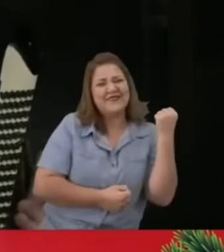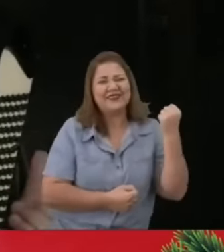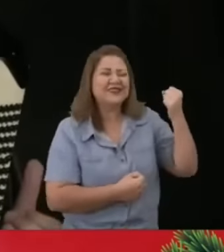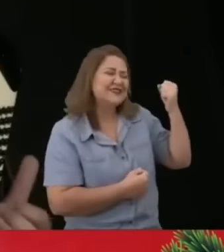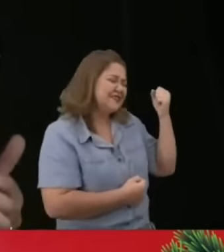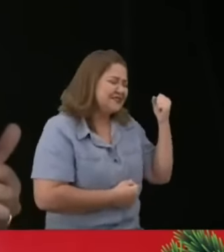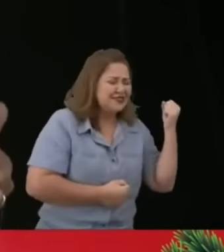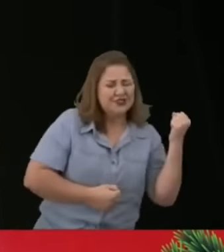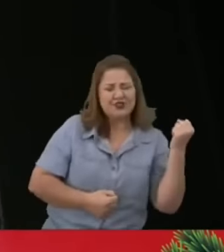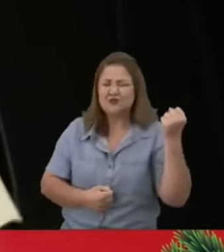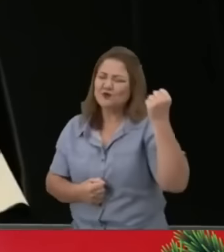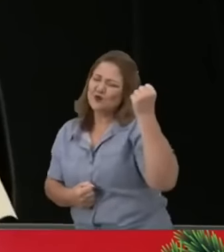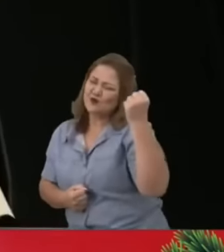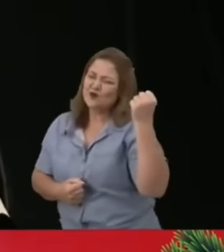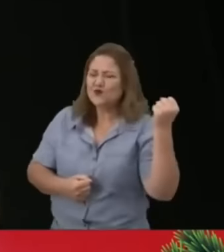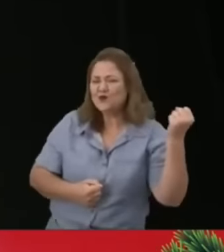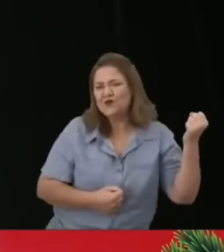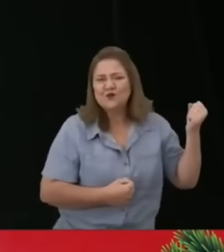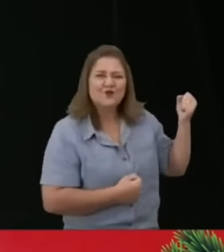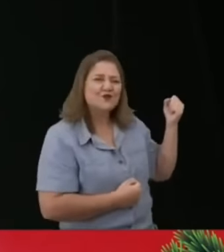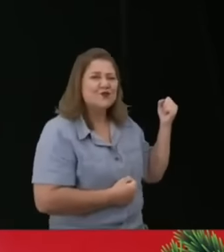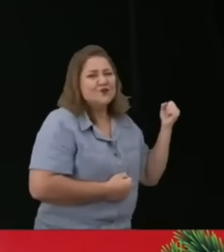do Brasil.